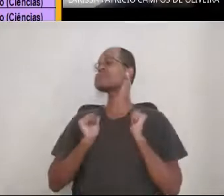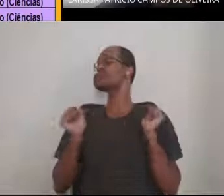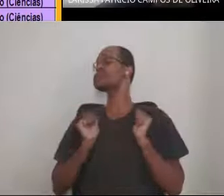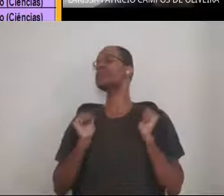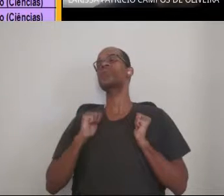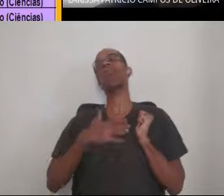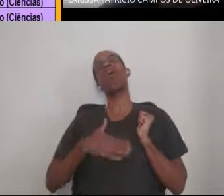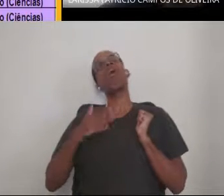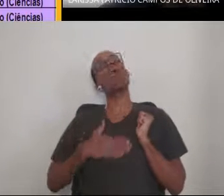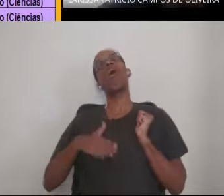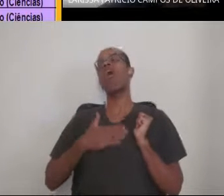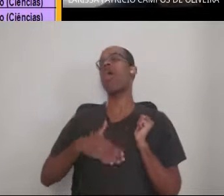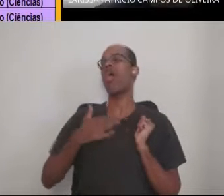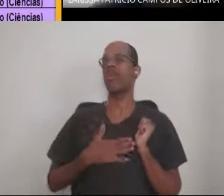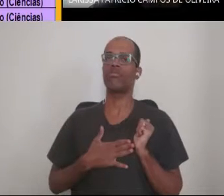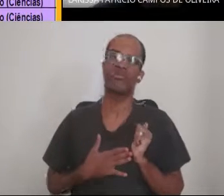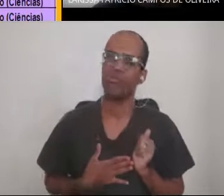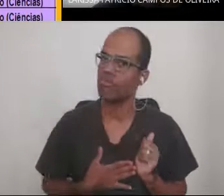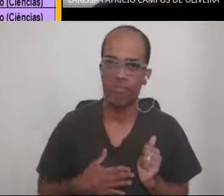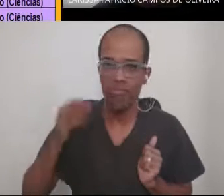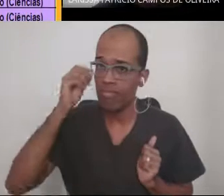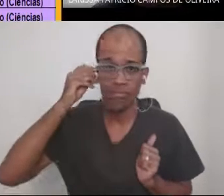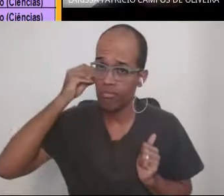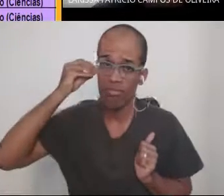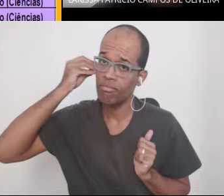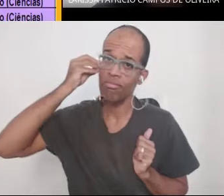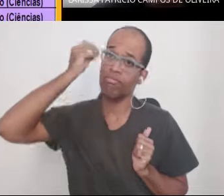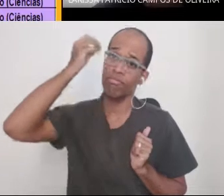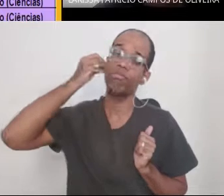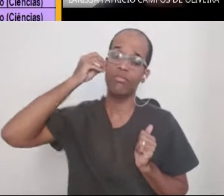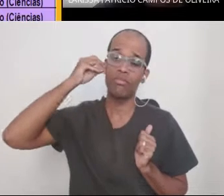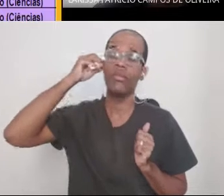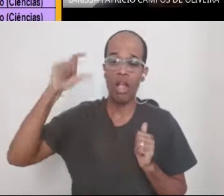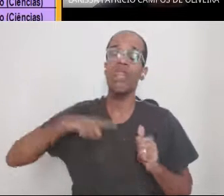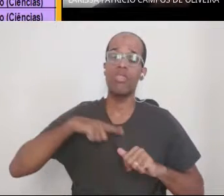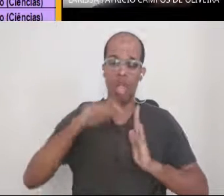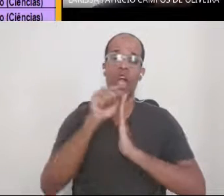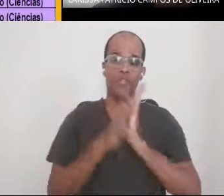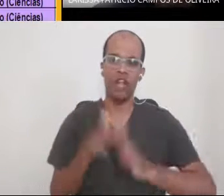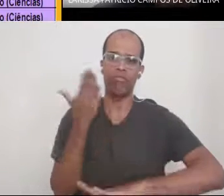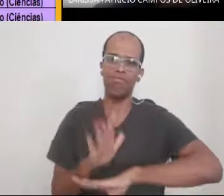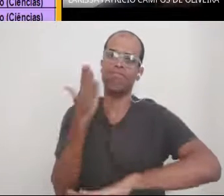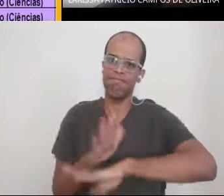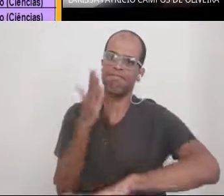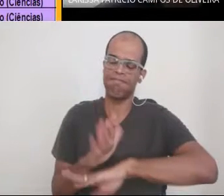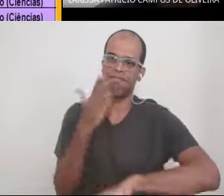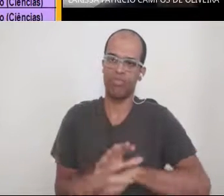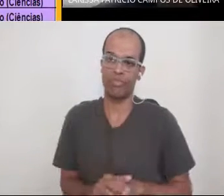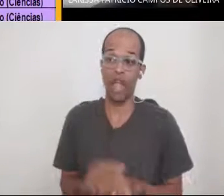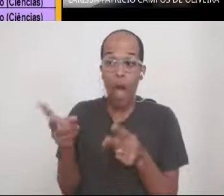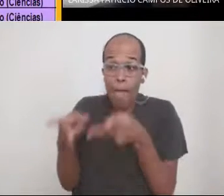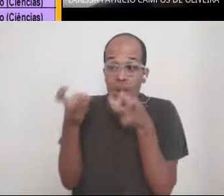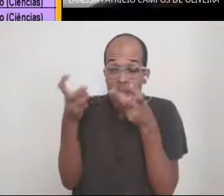percebeu muitos alunos que só entram no Meet, mas não fazem as atividades dos professores. Aí não dá, né? Então, além do Meet, eles têm que fazer